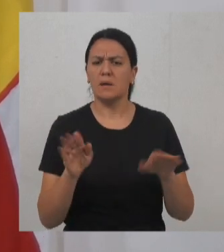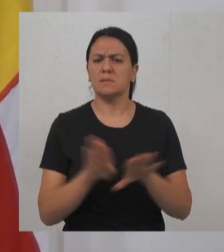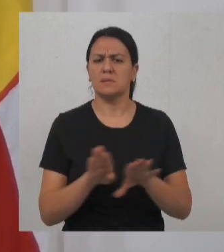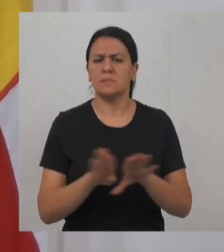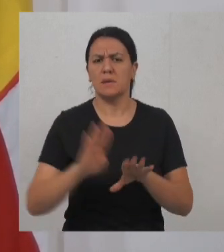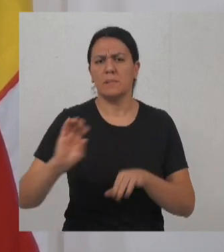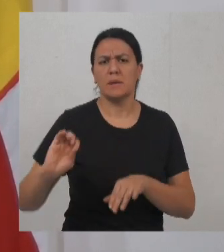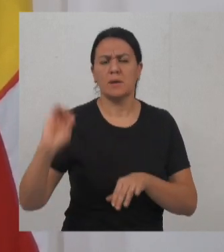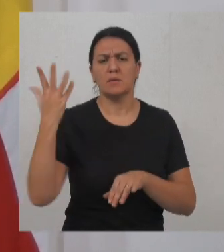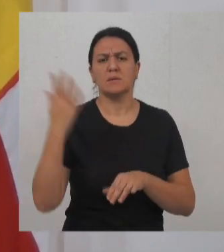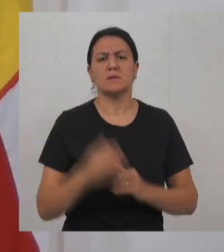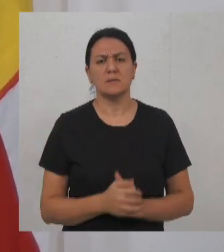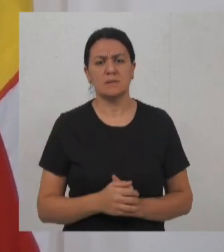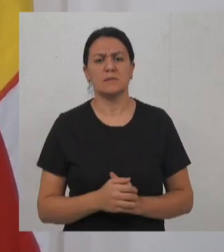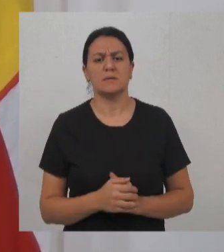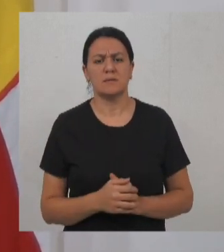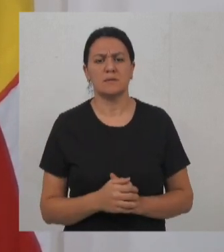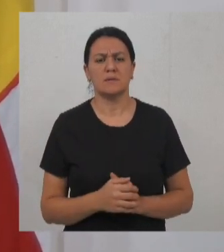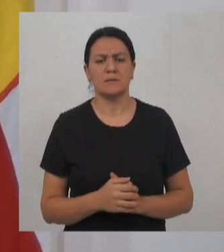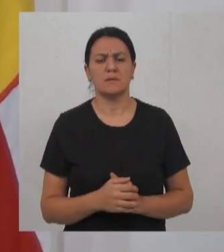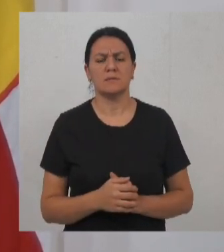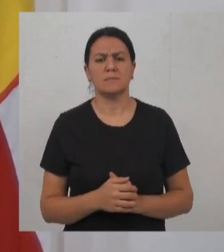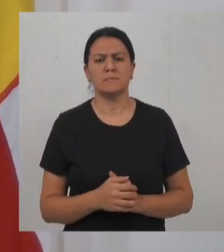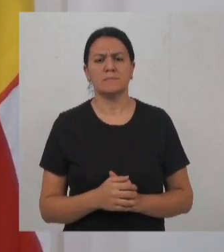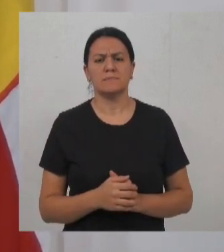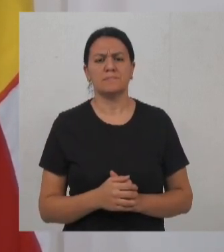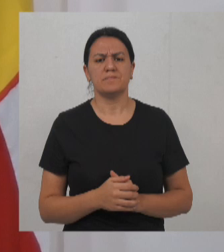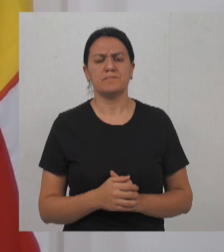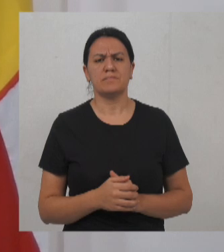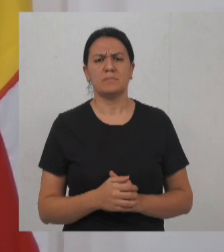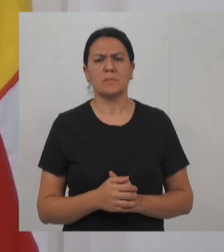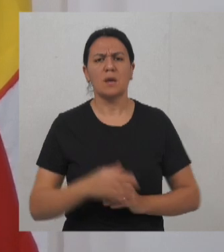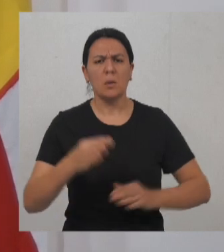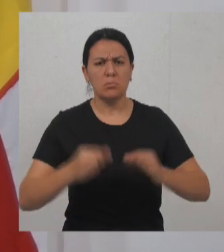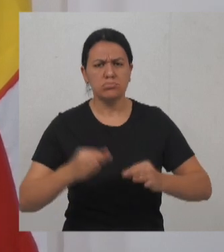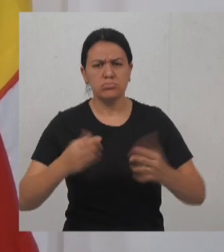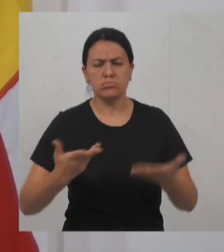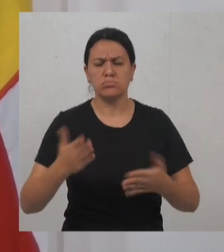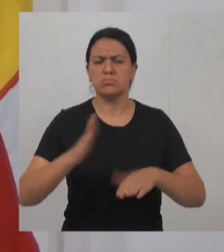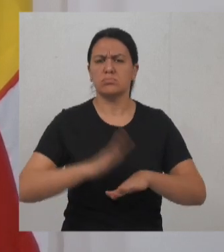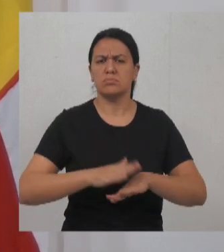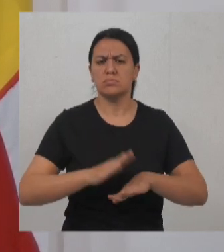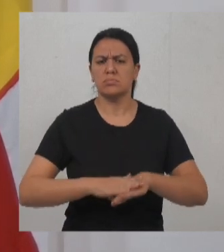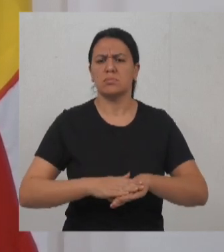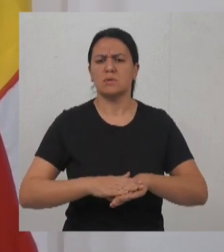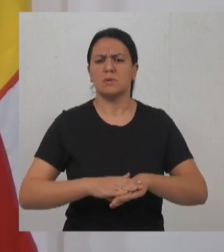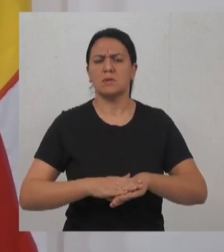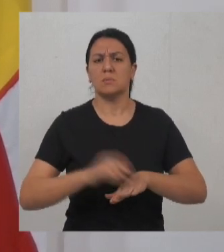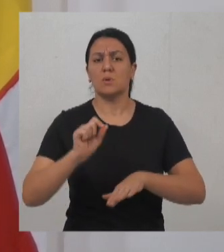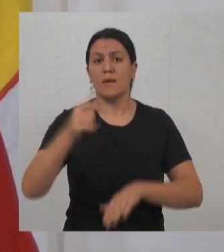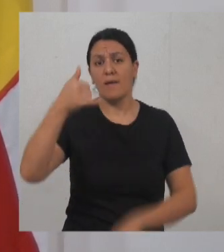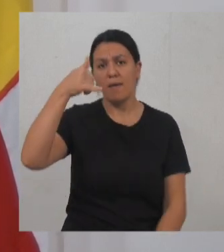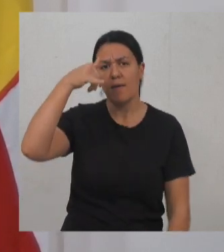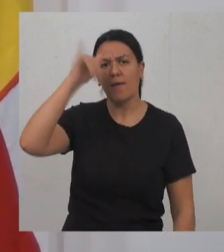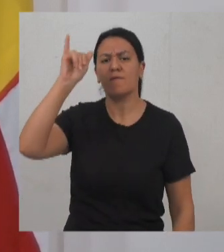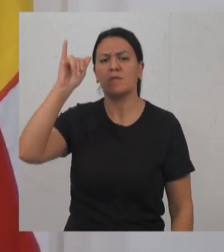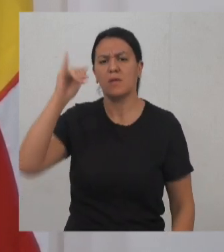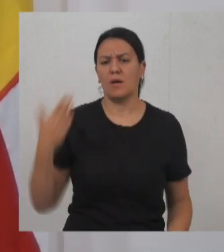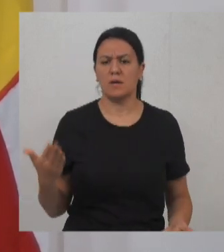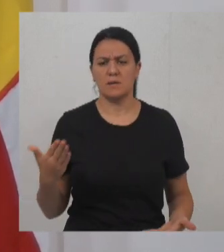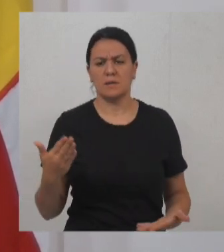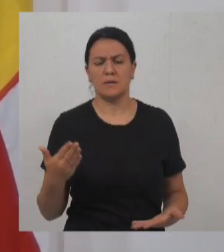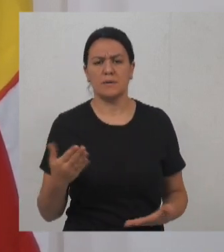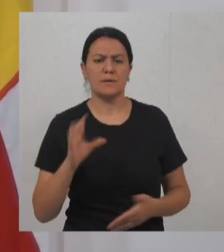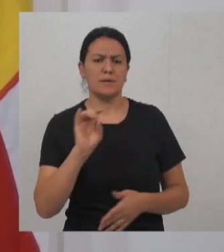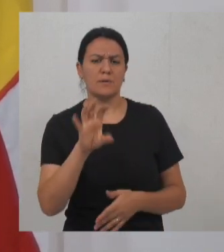isso acontecesse, a corregedoria, ela atuou de forma preventiva, porque a corregedoria ela não é